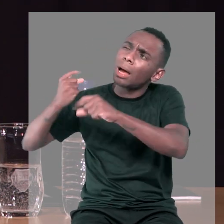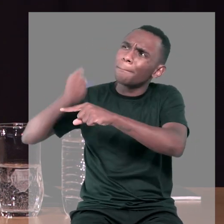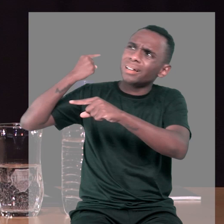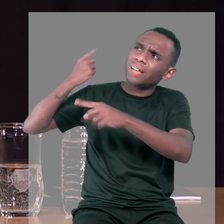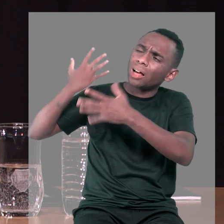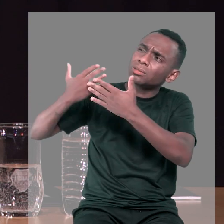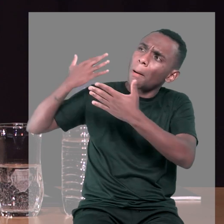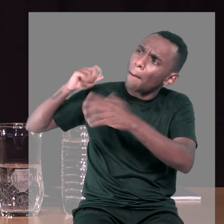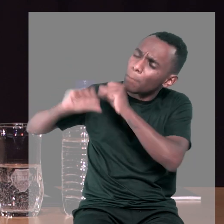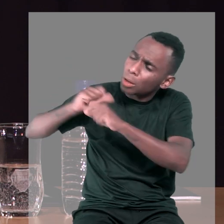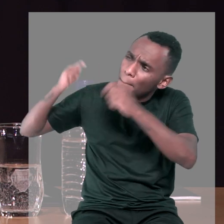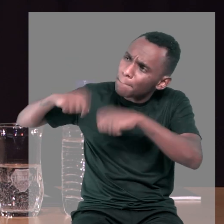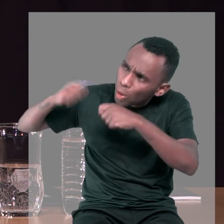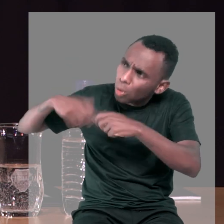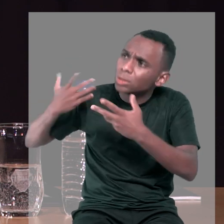guarda